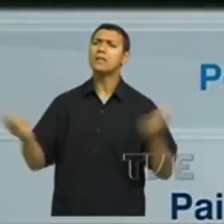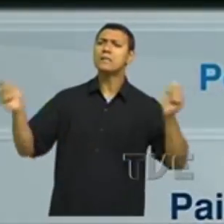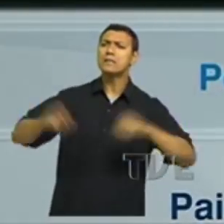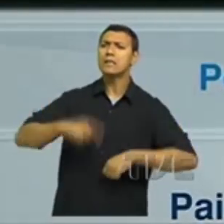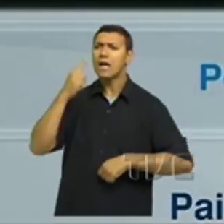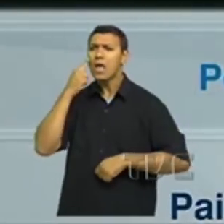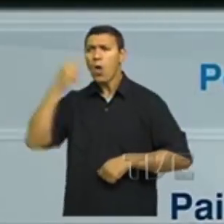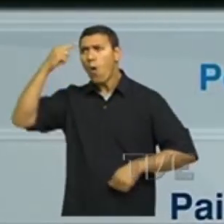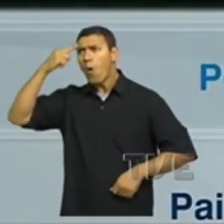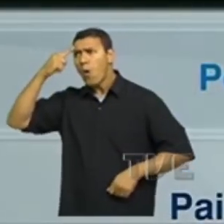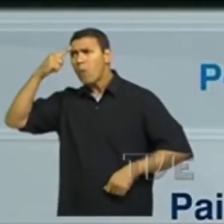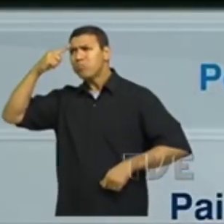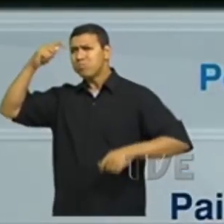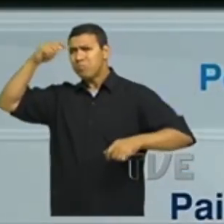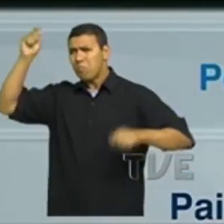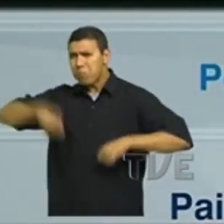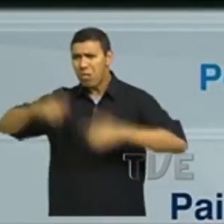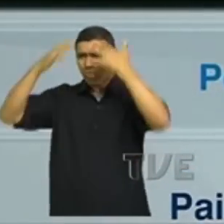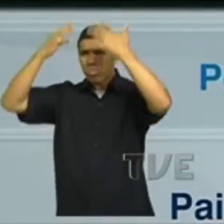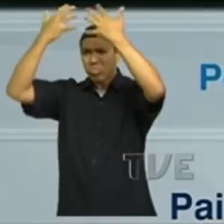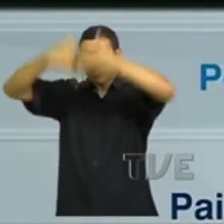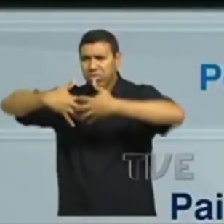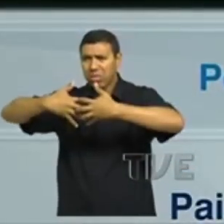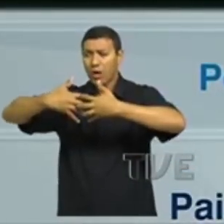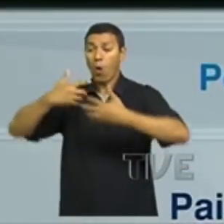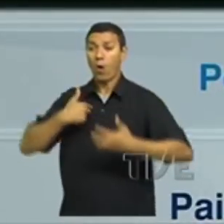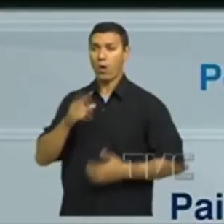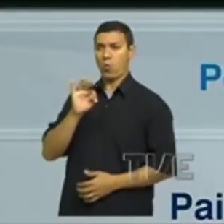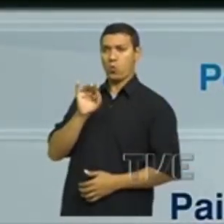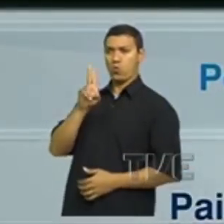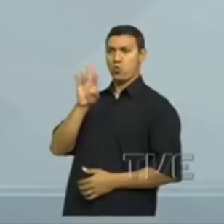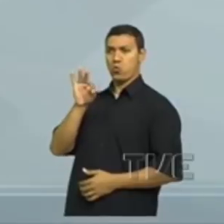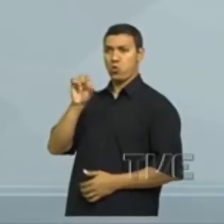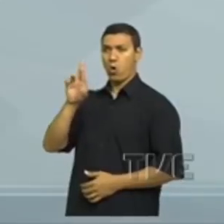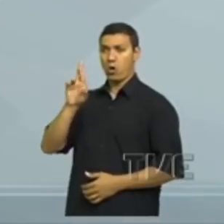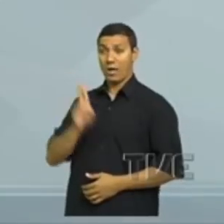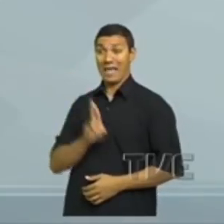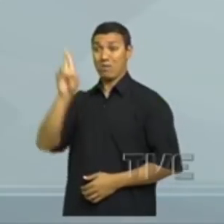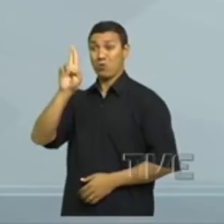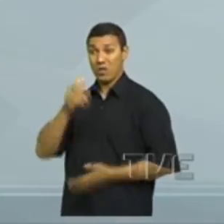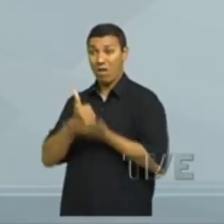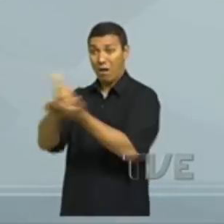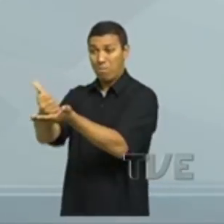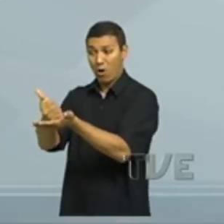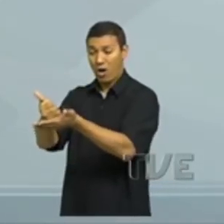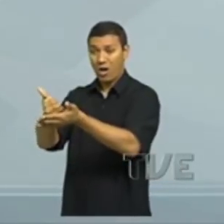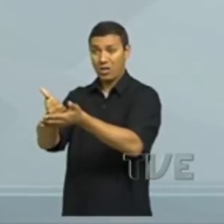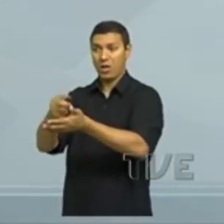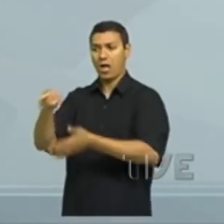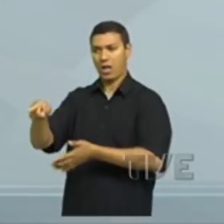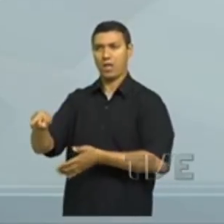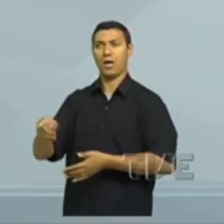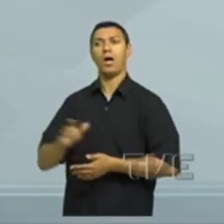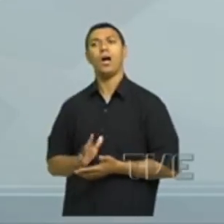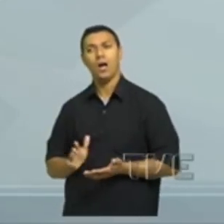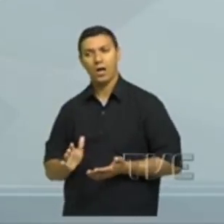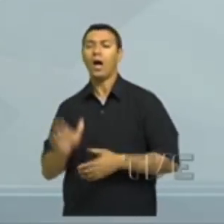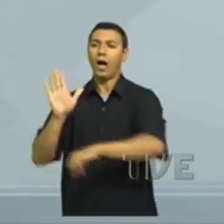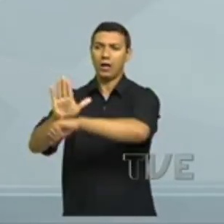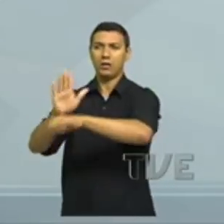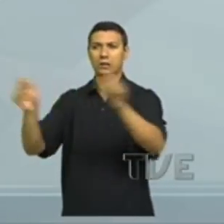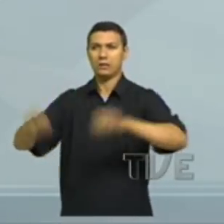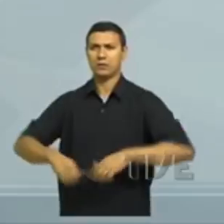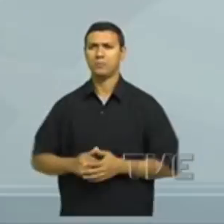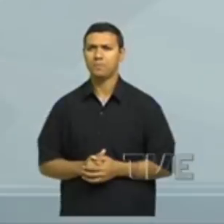absolutamente incapaz da qual o contribuinte seja tutor ou curador. Para a declaração de 2015, ano-calendário